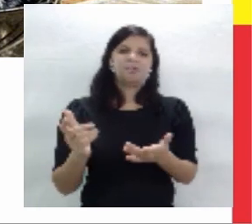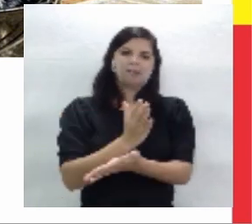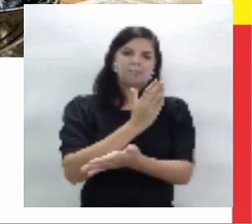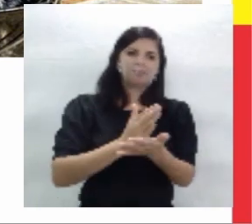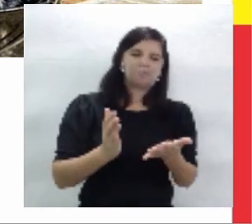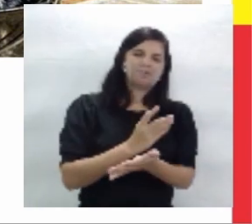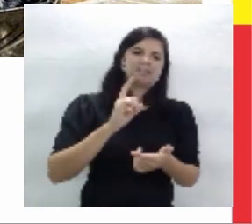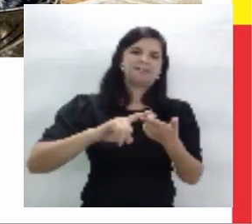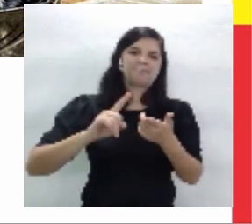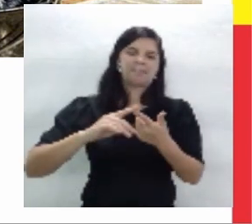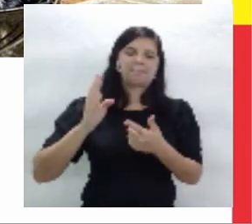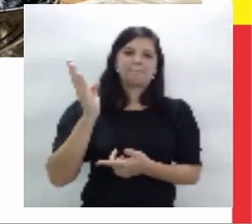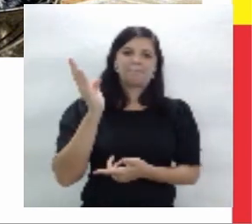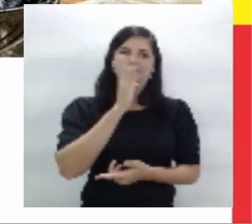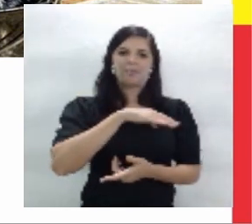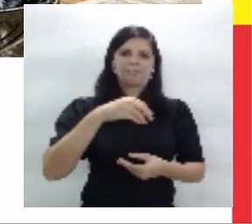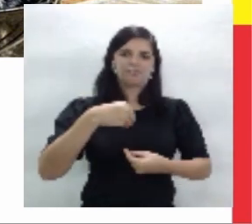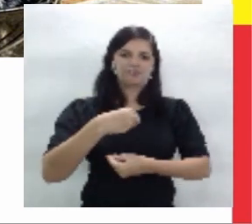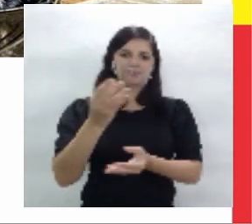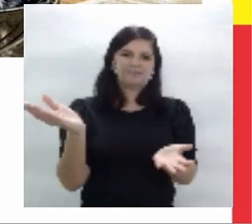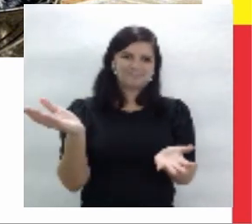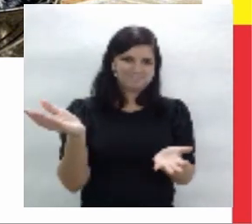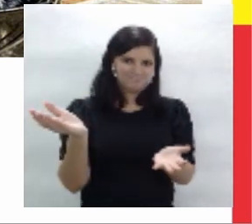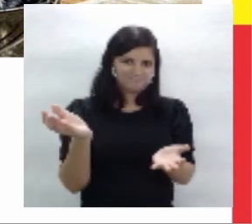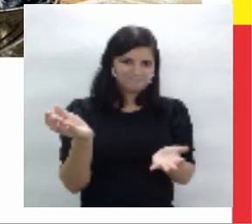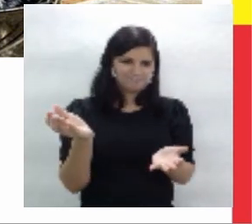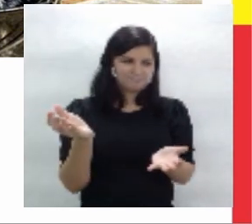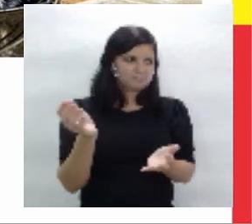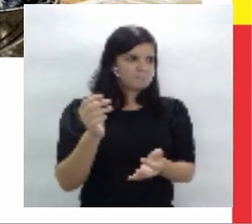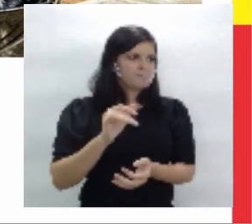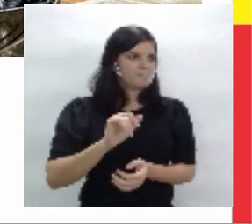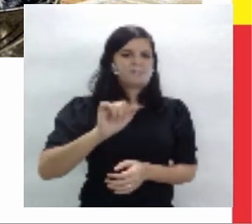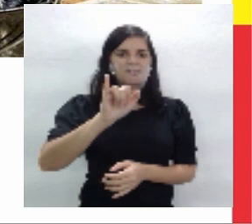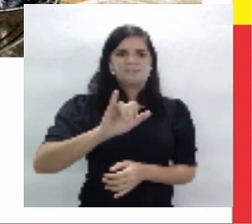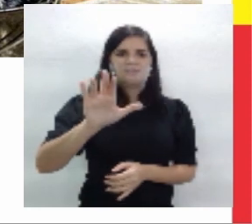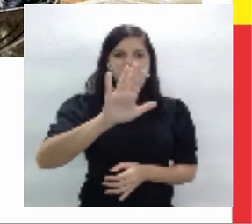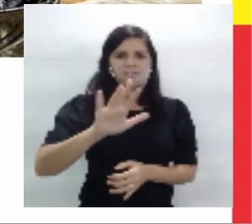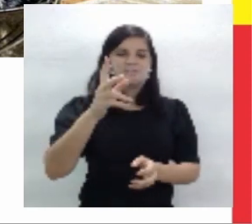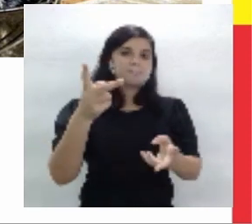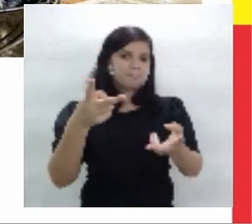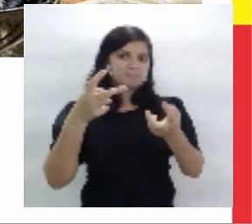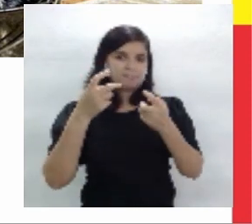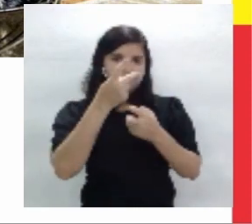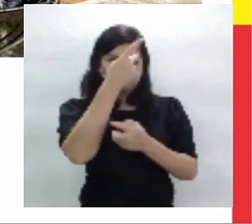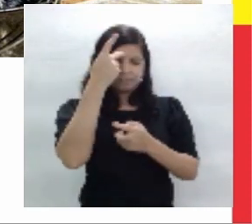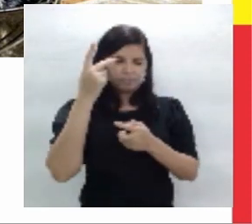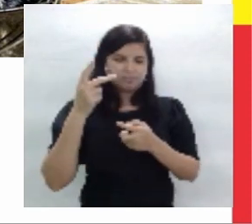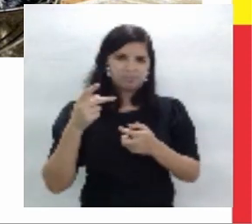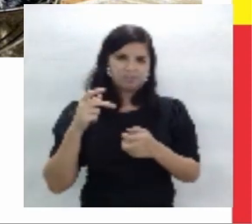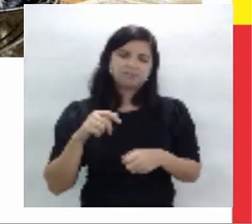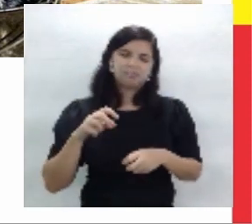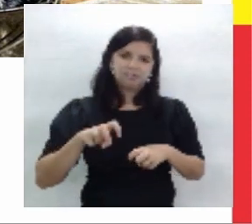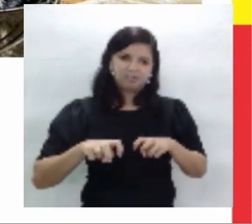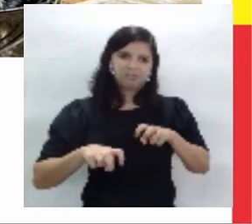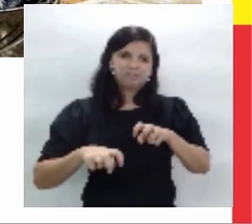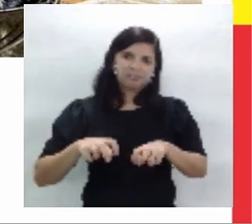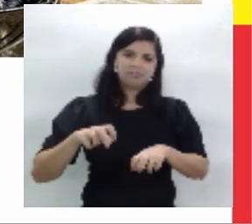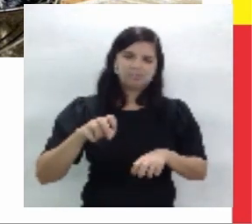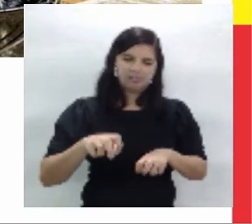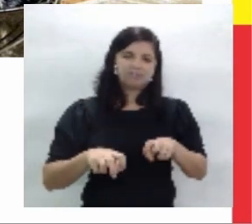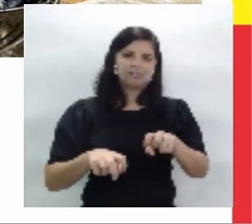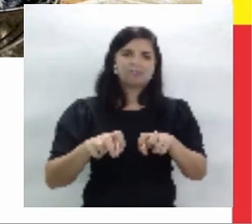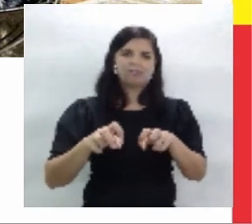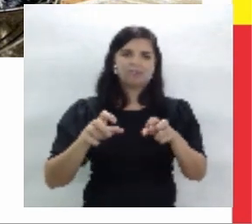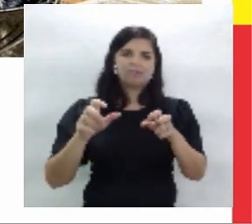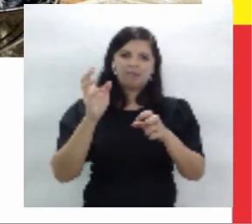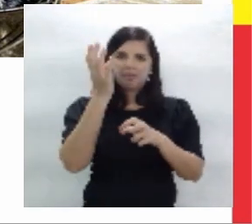má distribuição dessa água. Tá? Então, na imagem você vê aí pessoas caminhando, né, fazendo longas jornadas